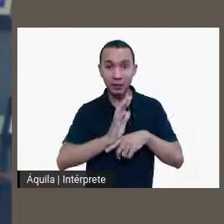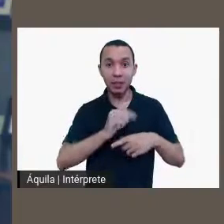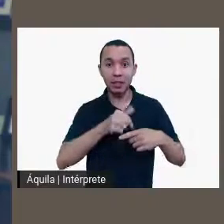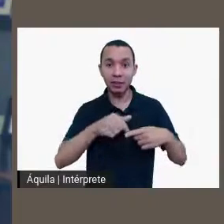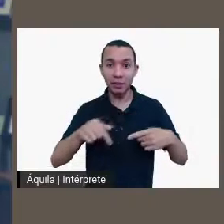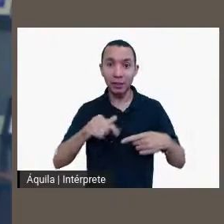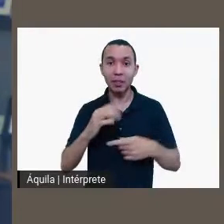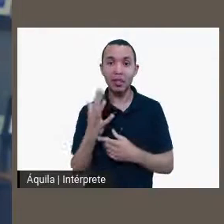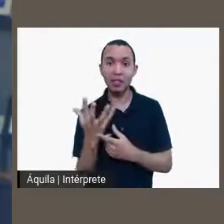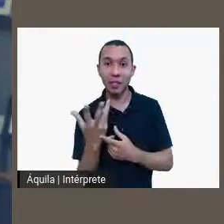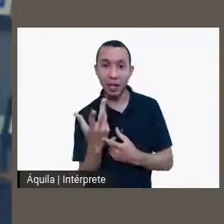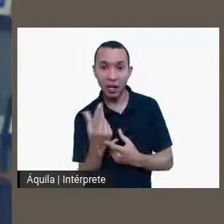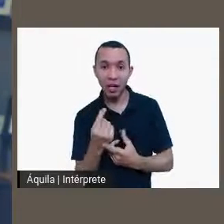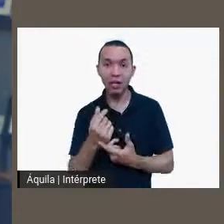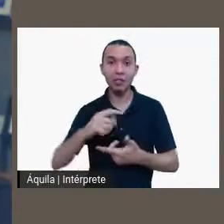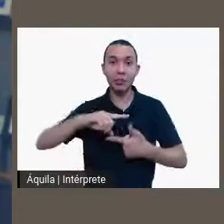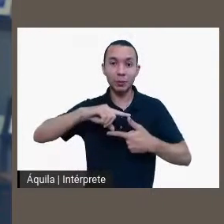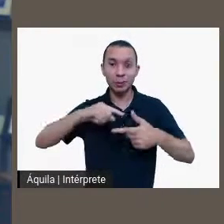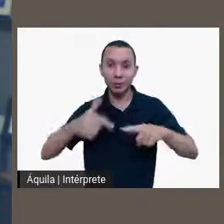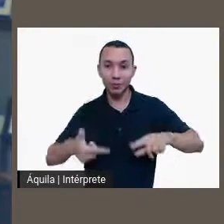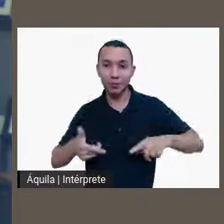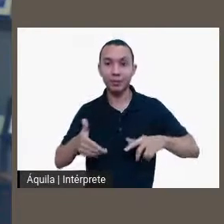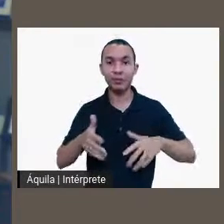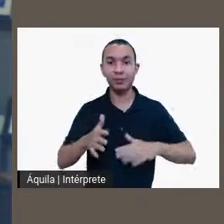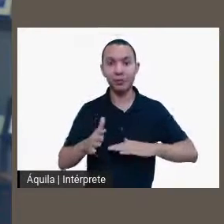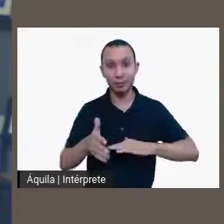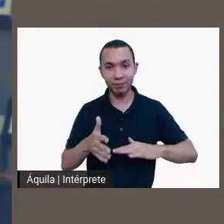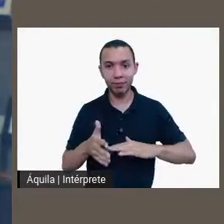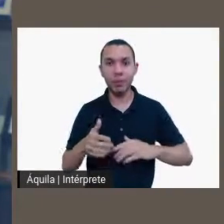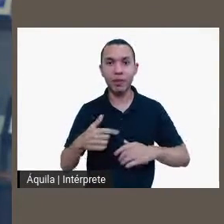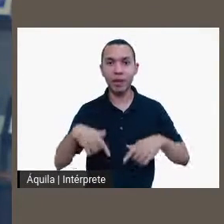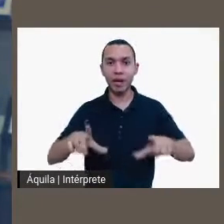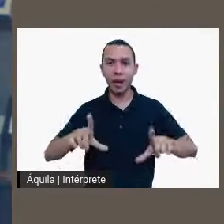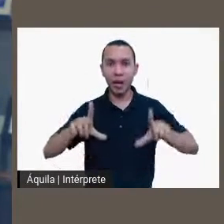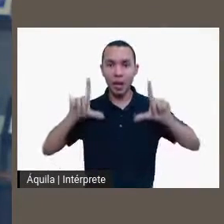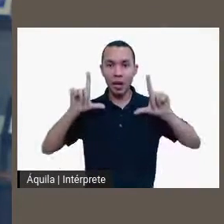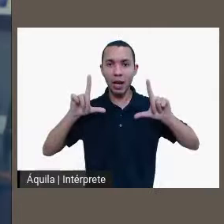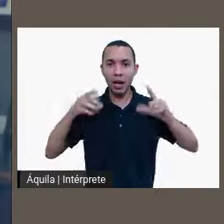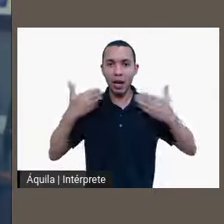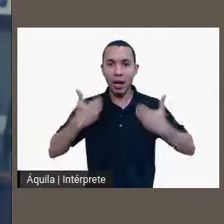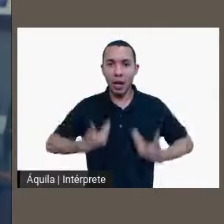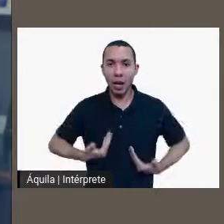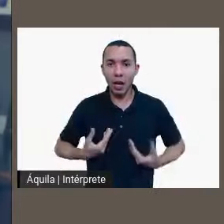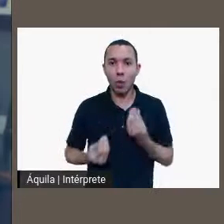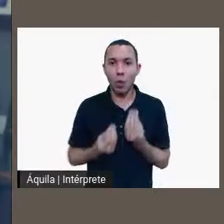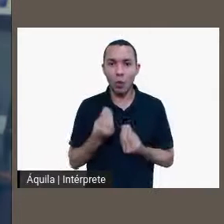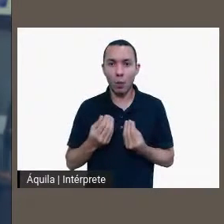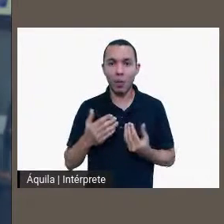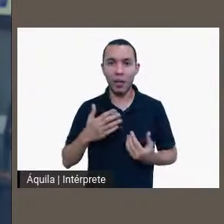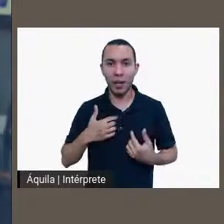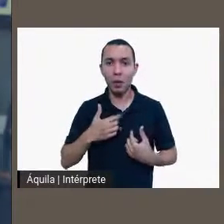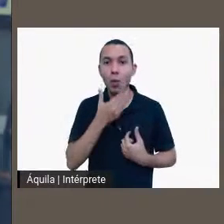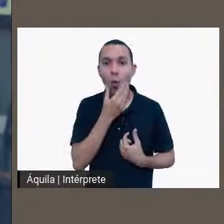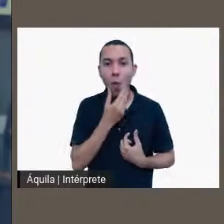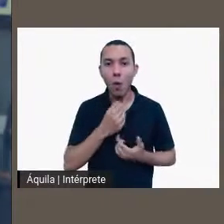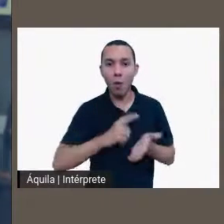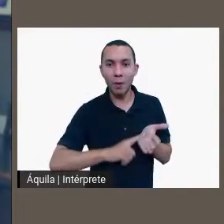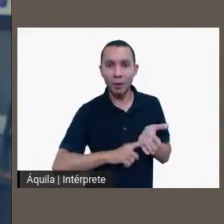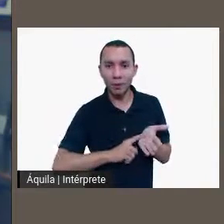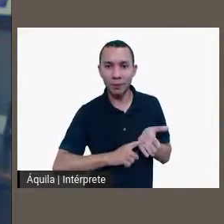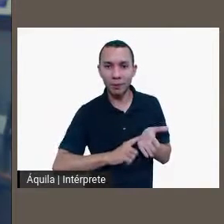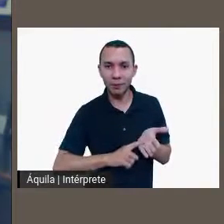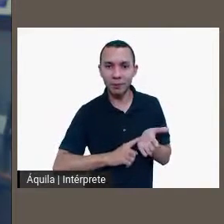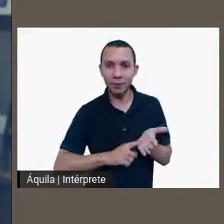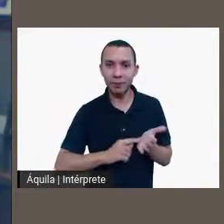e Modernismo. Vou fazer minha audiodescrição. Eu sou um homem branco, pele,